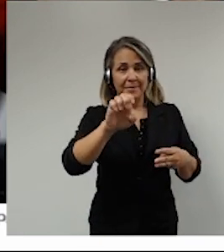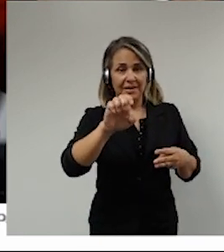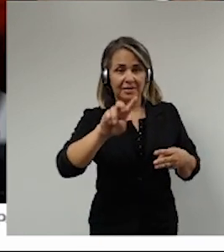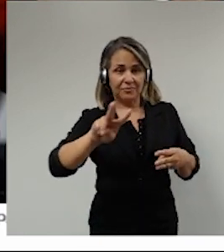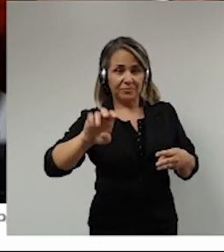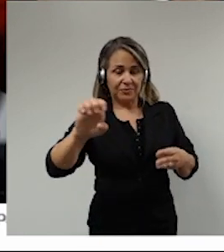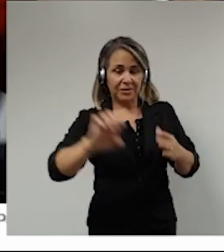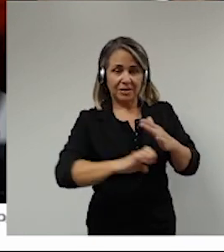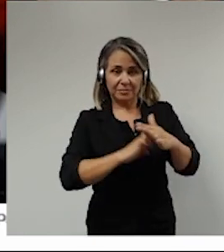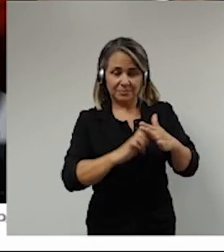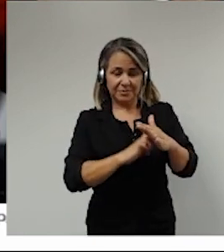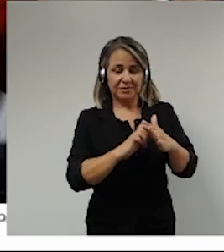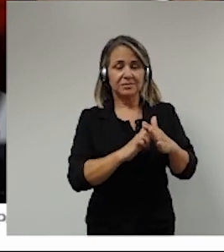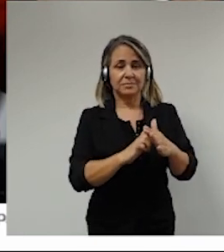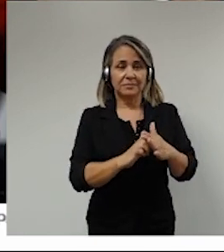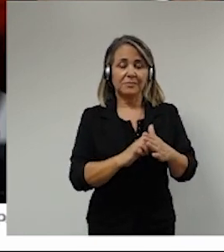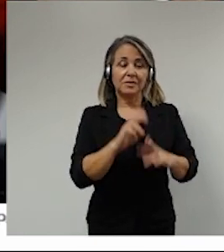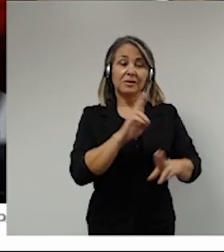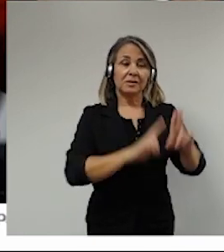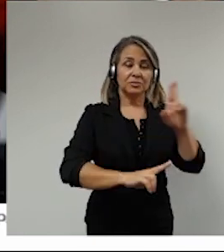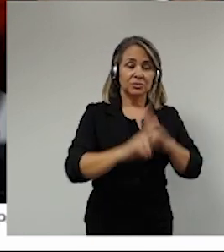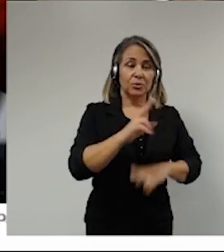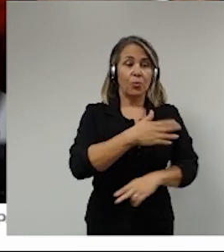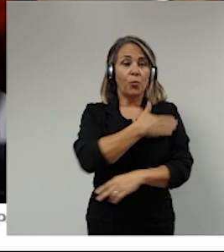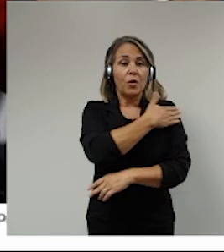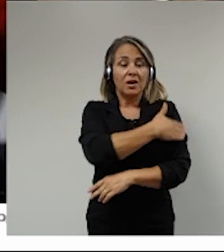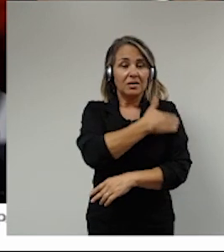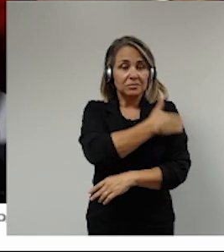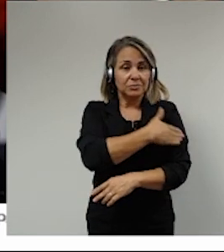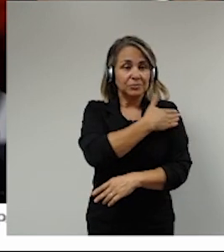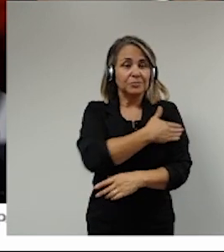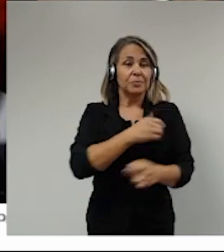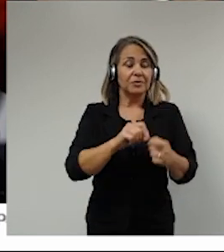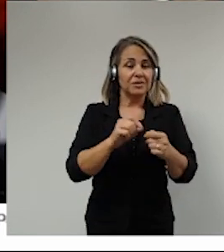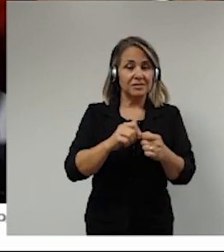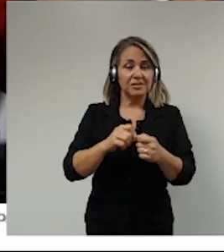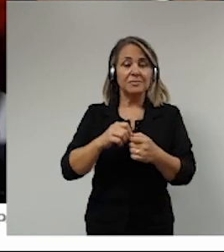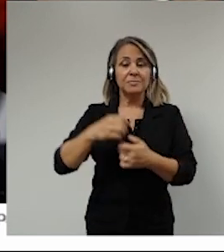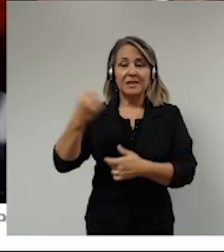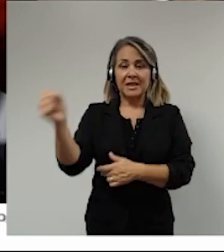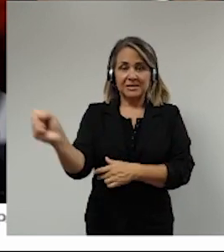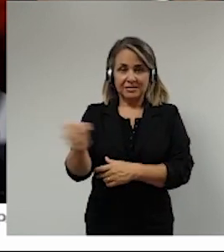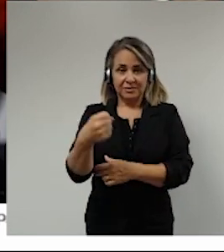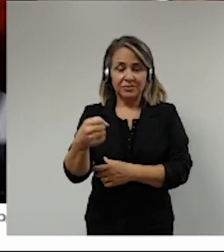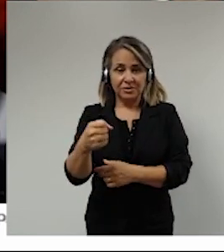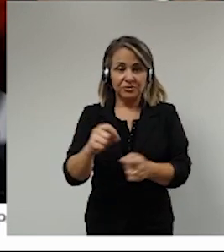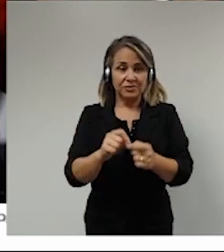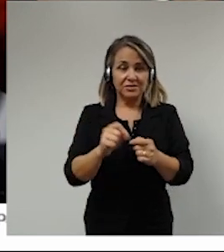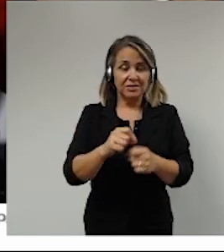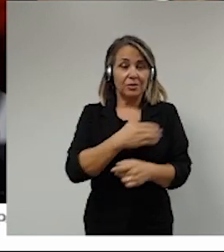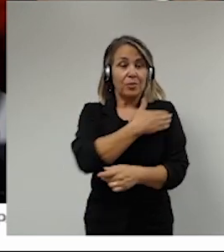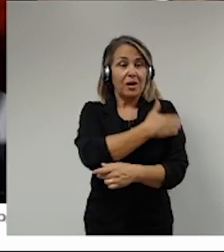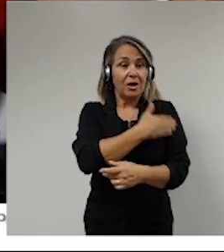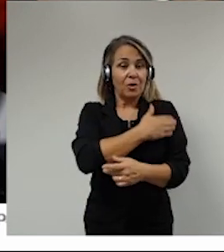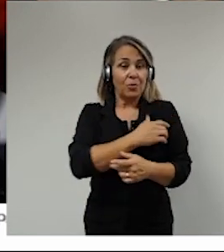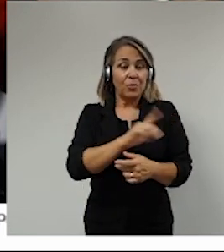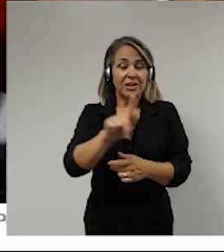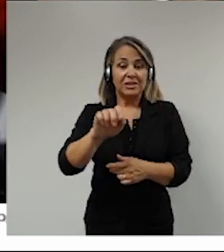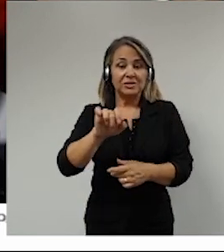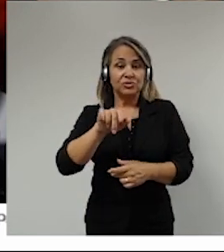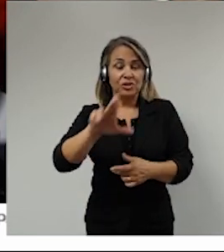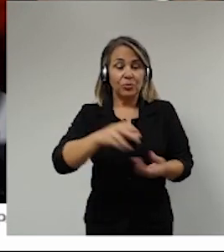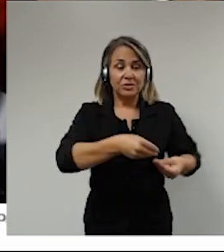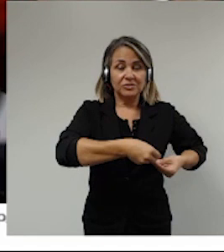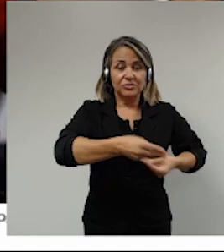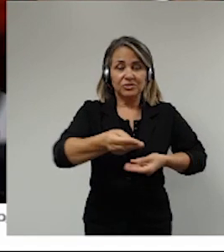Eles utilizaram o álcool que eles utilizavam para fazer as cervejas. Eles começaram a produzir álcool em gel e distribuíram esse álcool